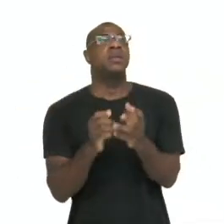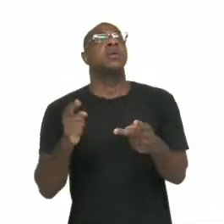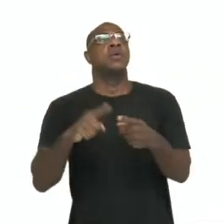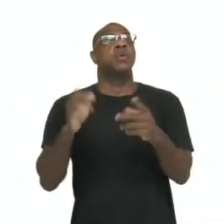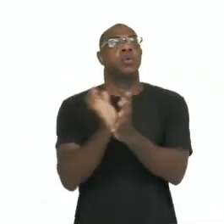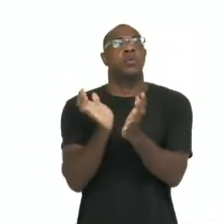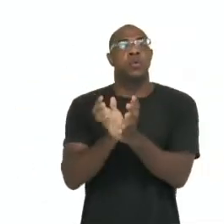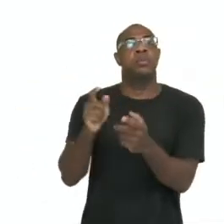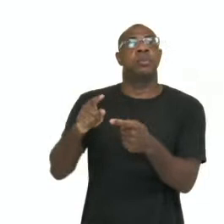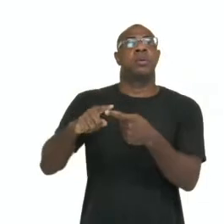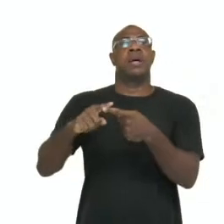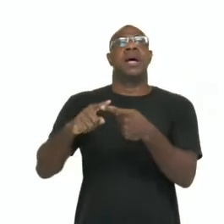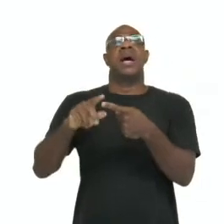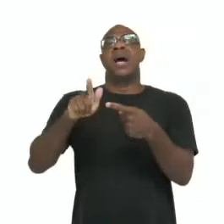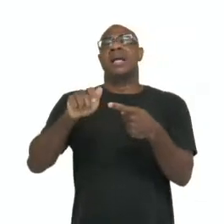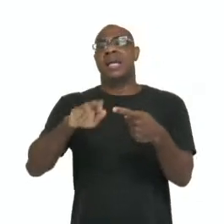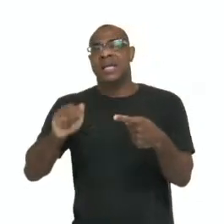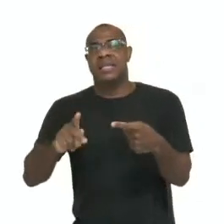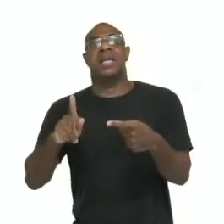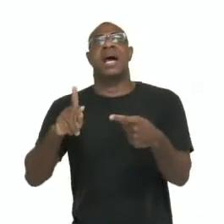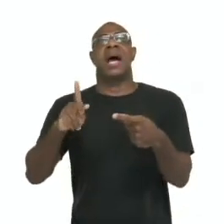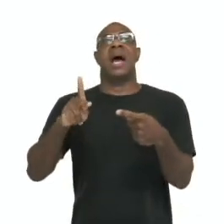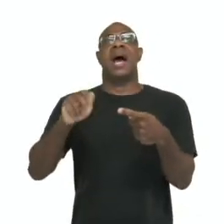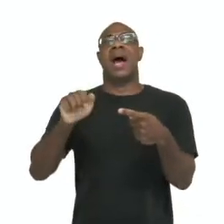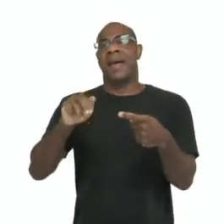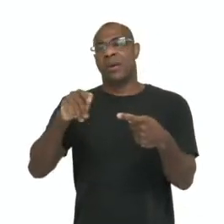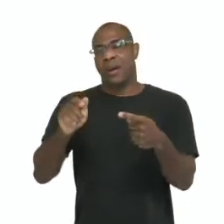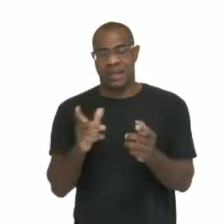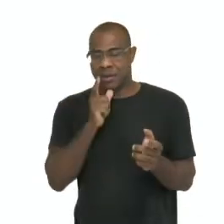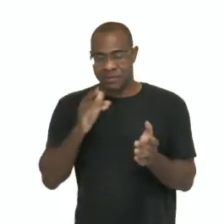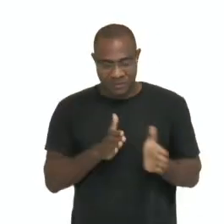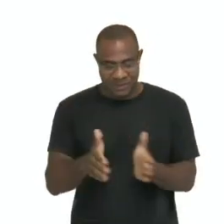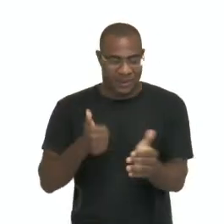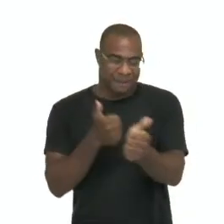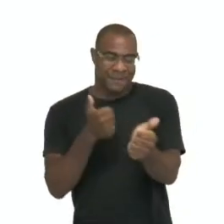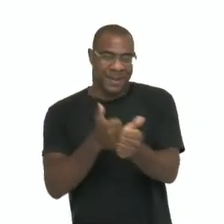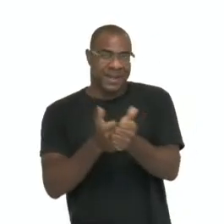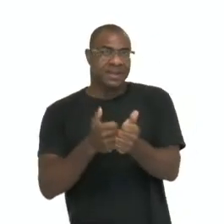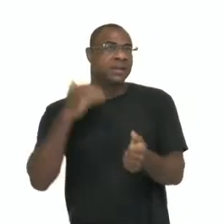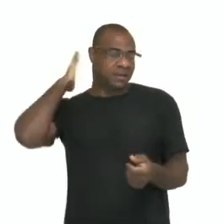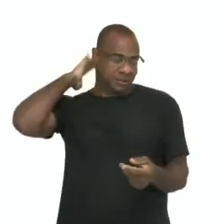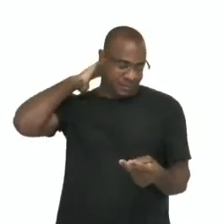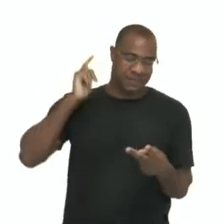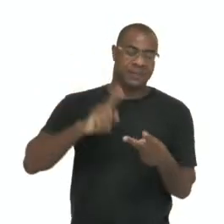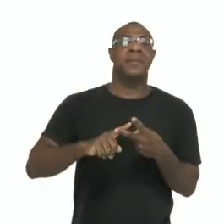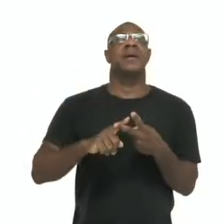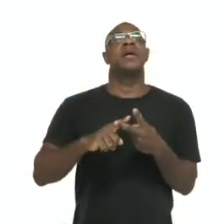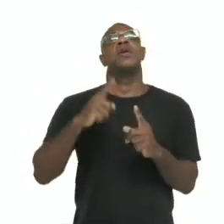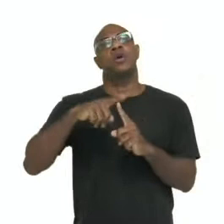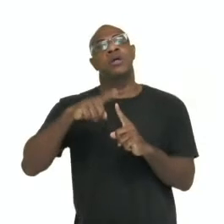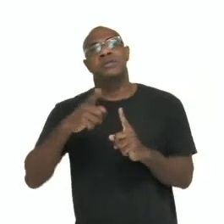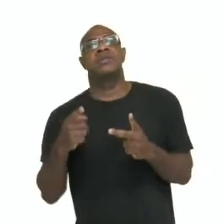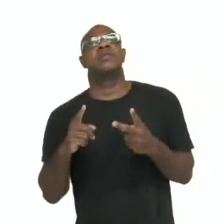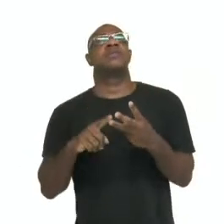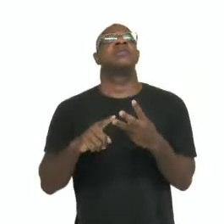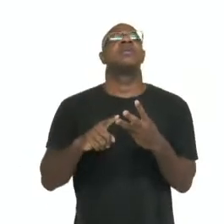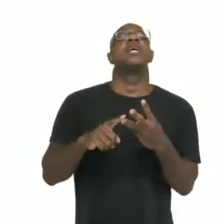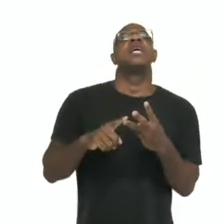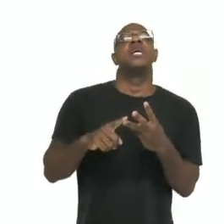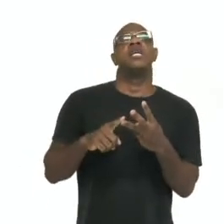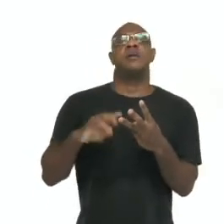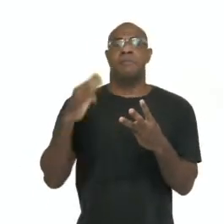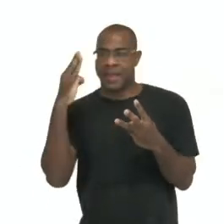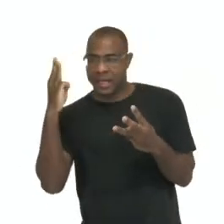que atuou nas margens do rio Araguaia entre os estados de Pará, Maranhão e Tocantins entre